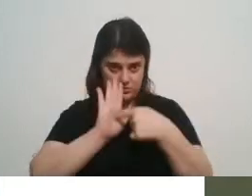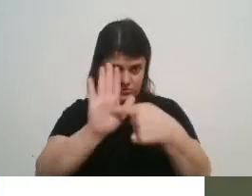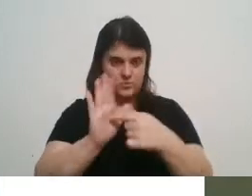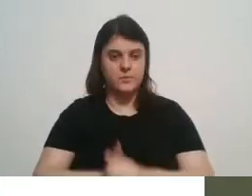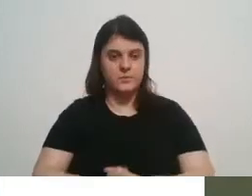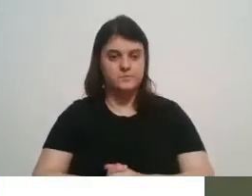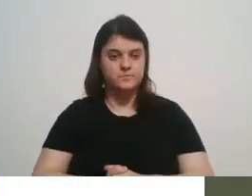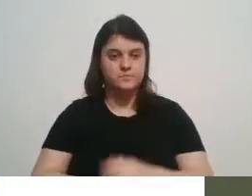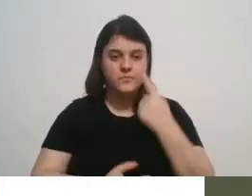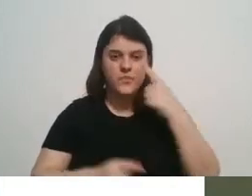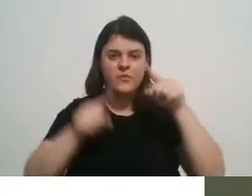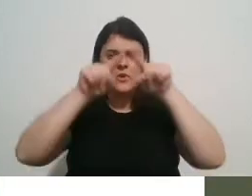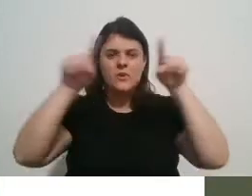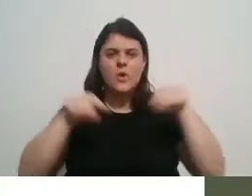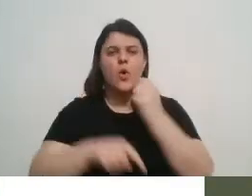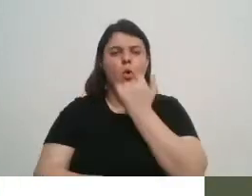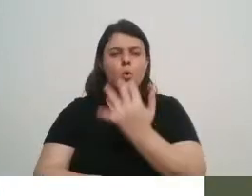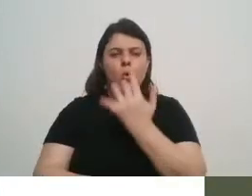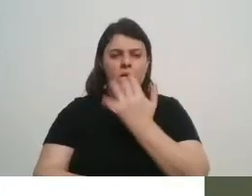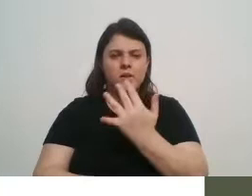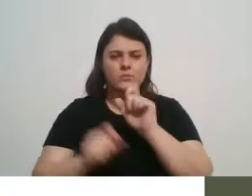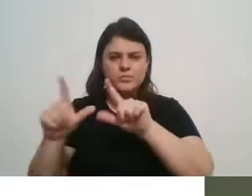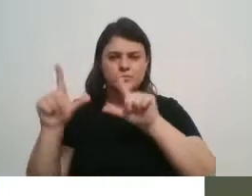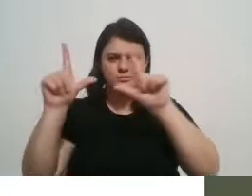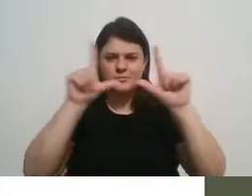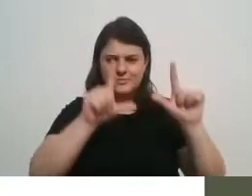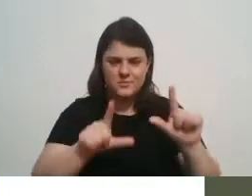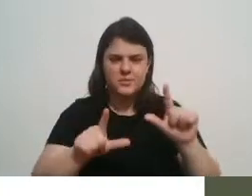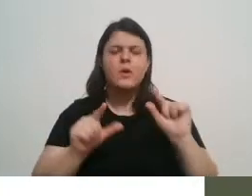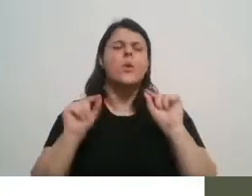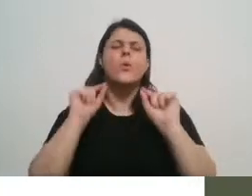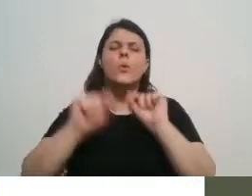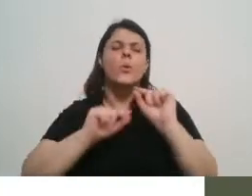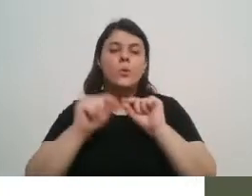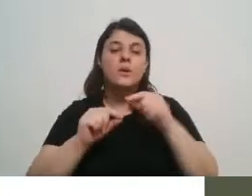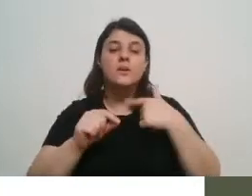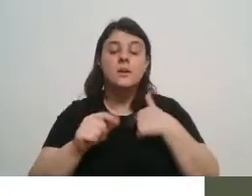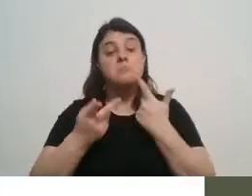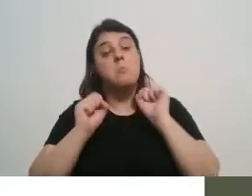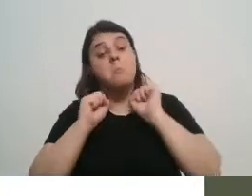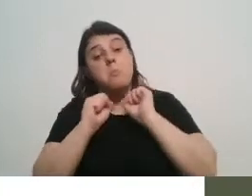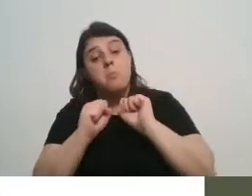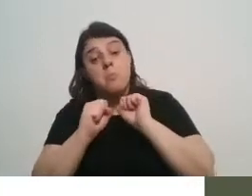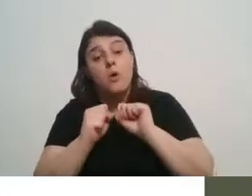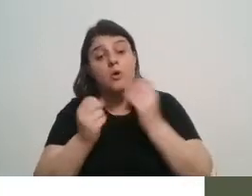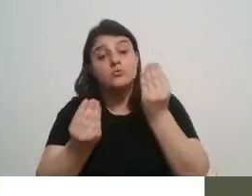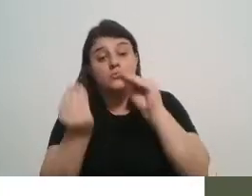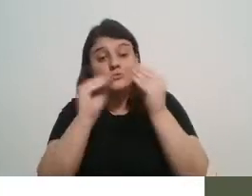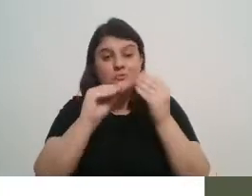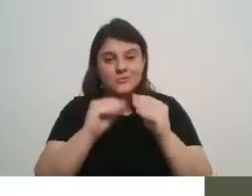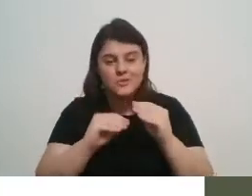Esses retângulos coloridos que eu coloquei, eles destacam algumas possibilidades de dobradura que foram feitas